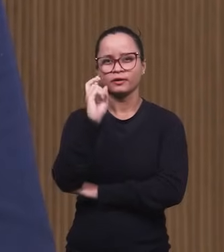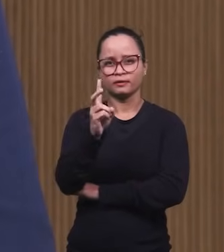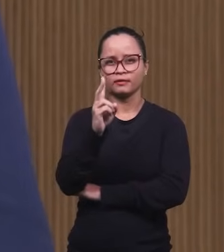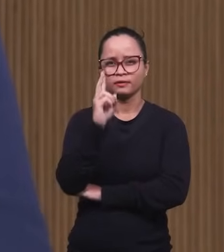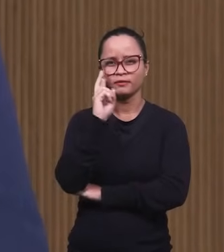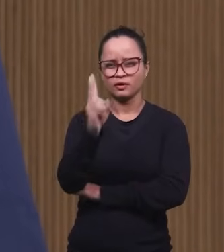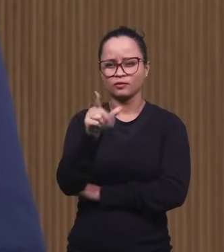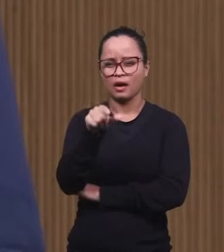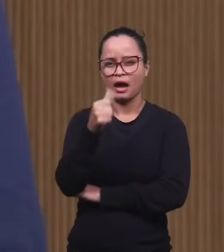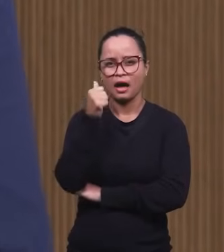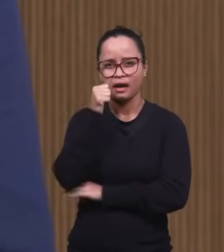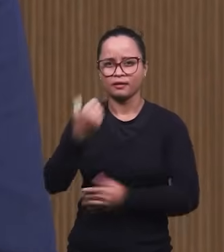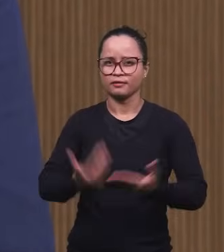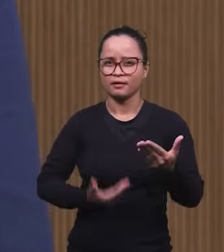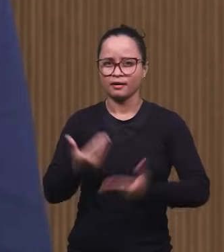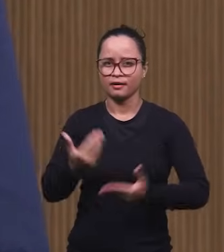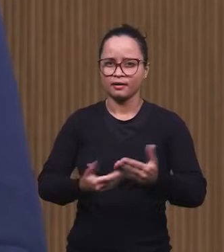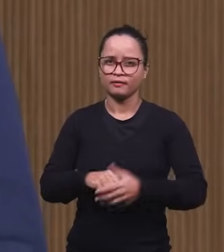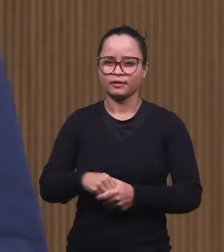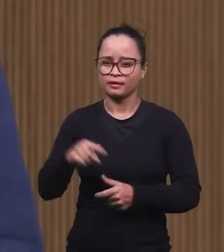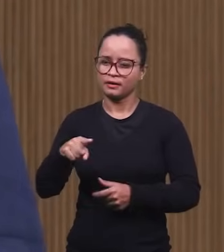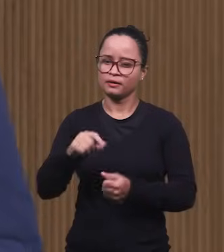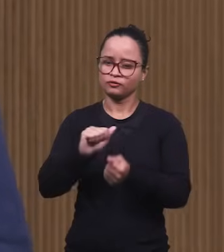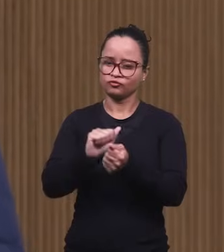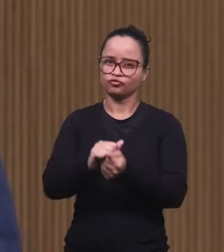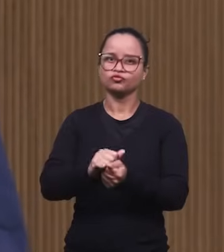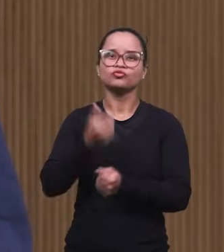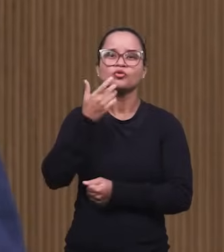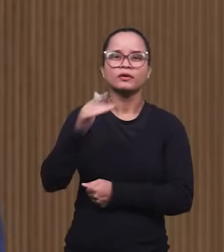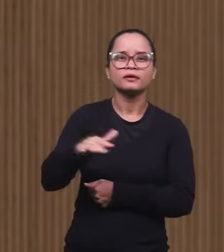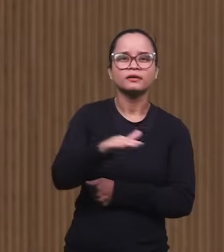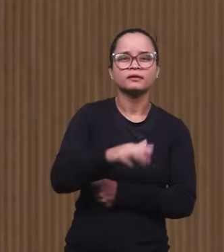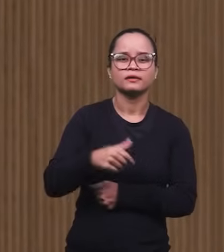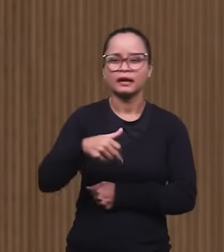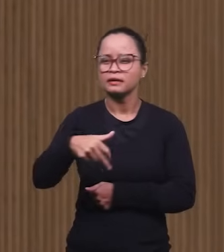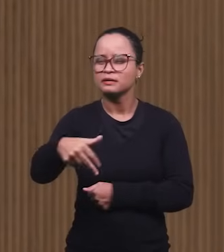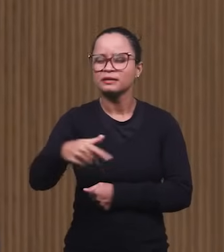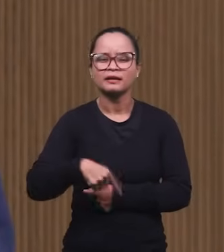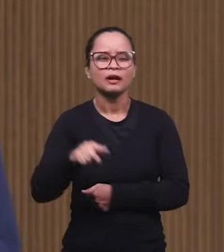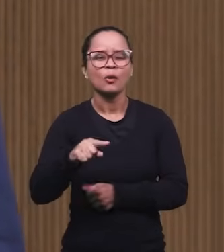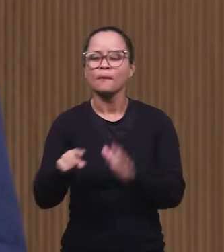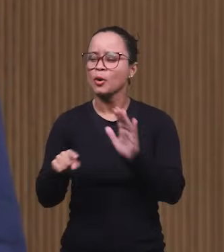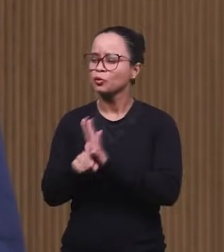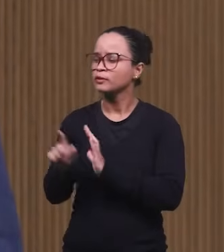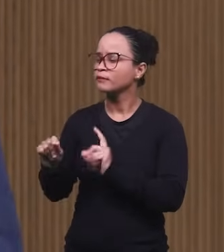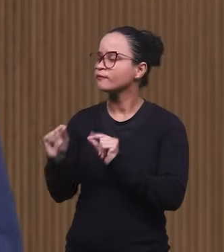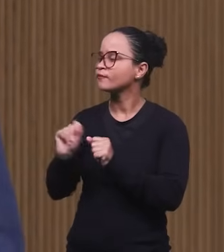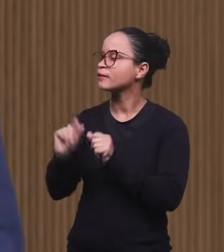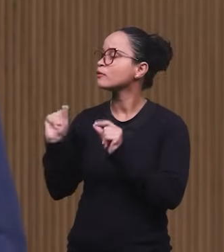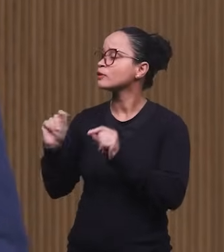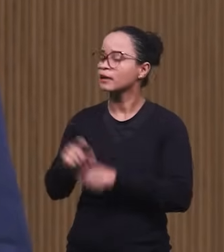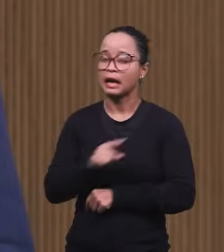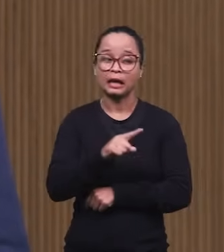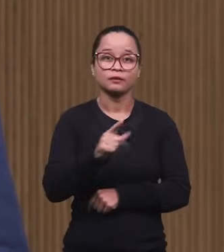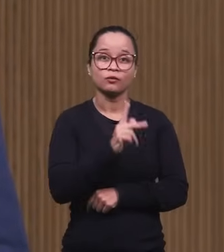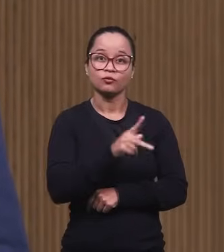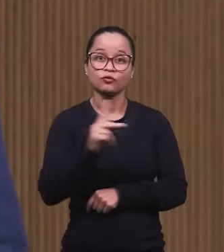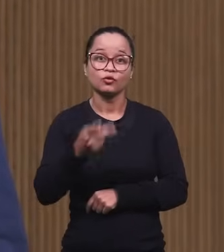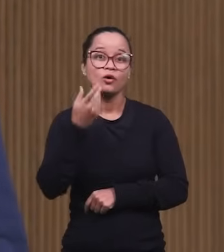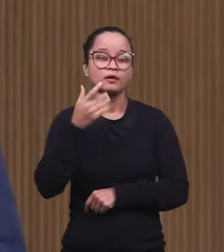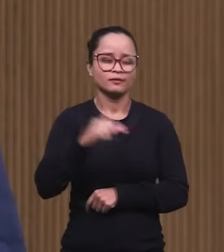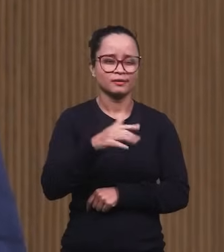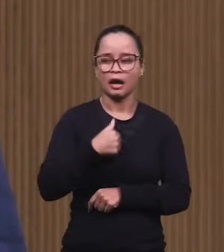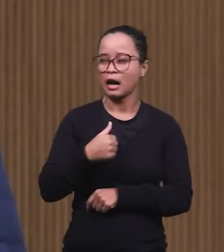olhando as irmãs, elas caminhando com as crianças, e eu falei com a irmã do meu lado, o que elas vão fazer? Ela falou, elas são professoras de